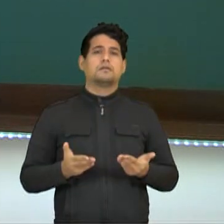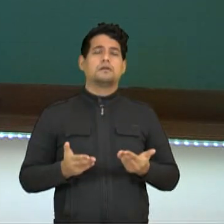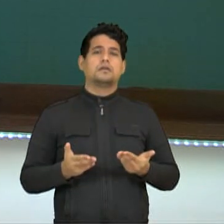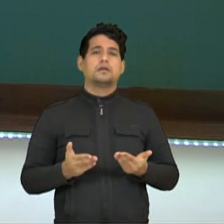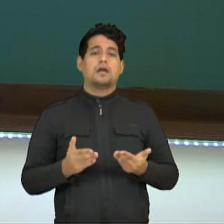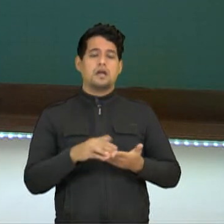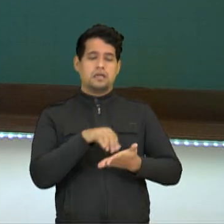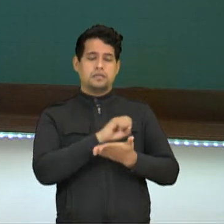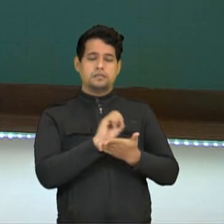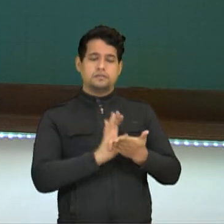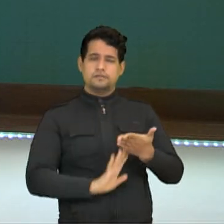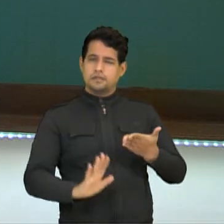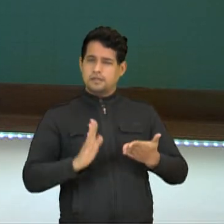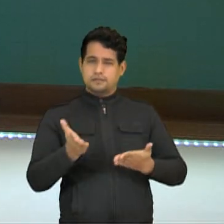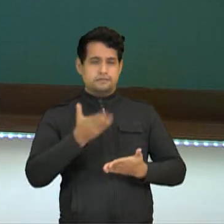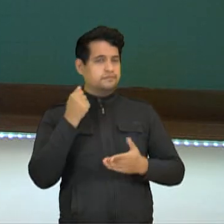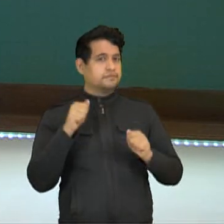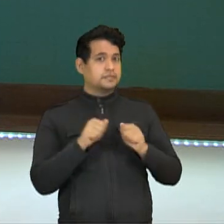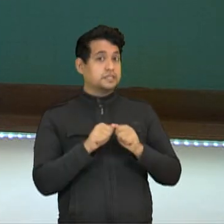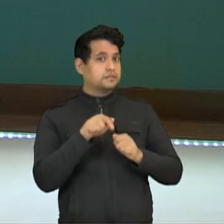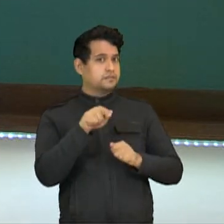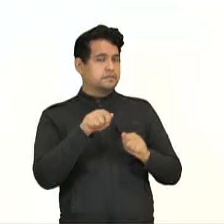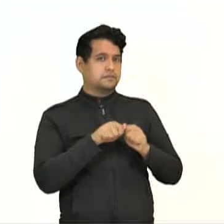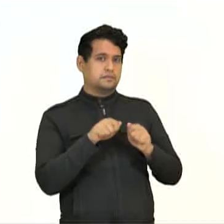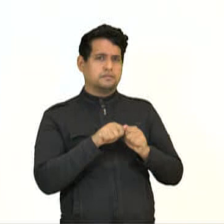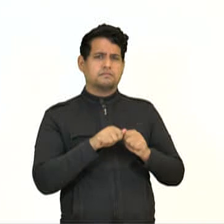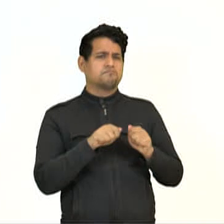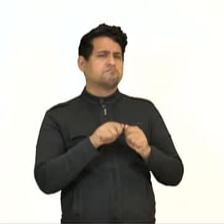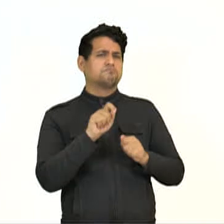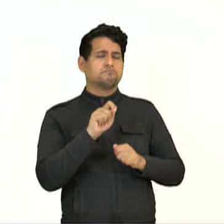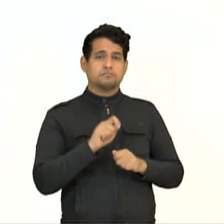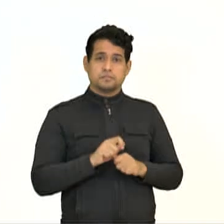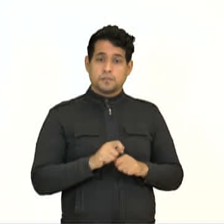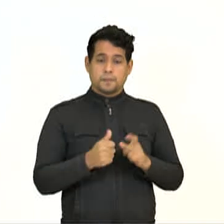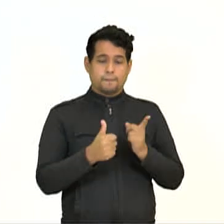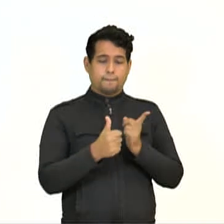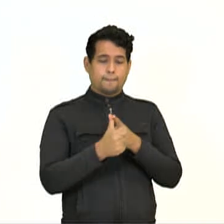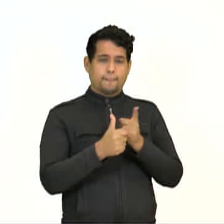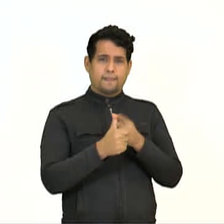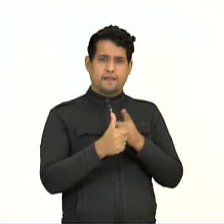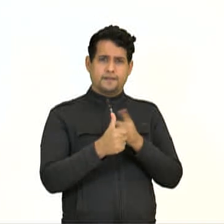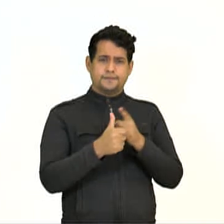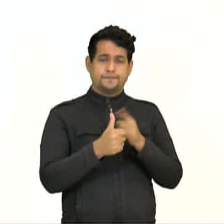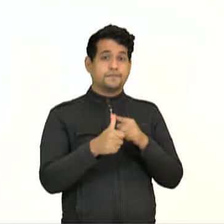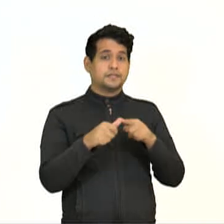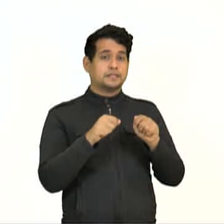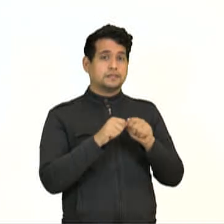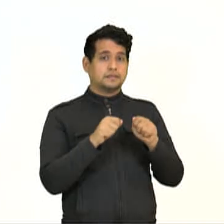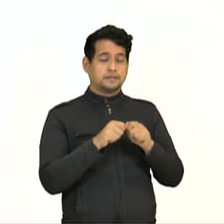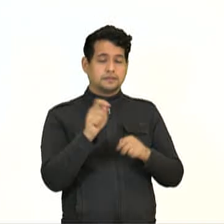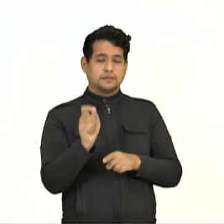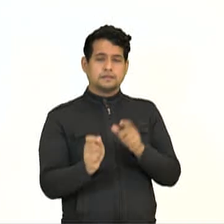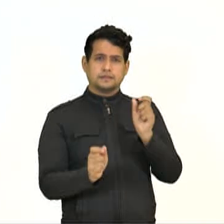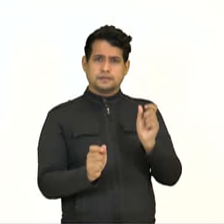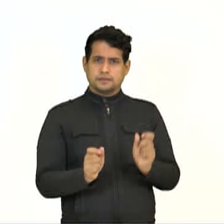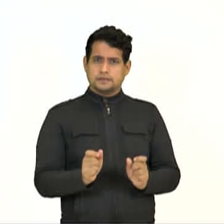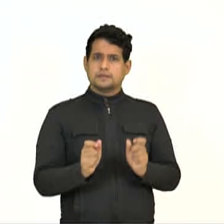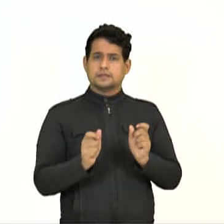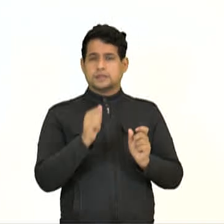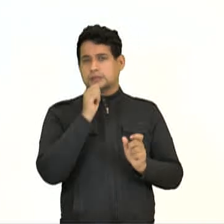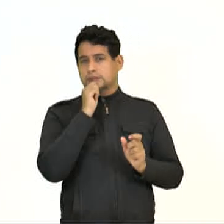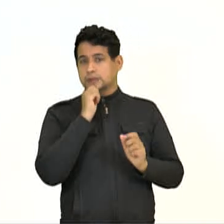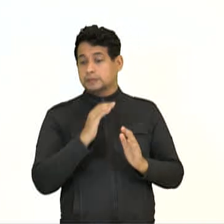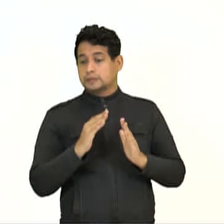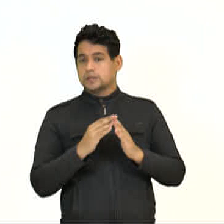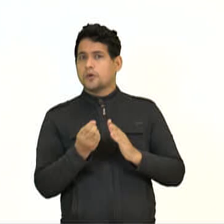é atividade mão na massa. Agora você que vai fazer. O que você vai fazer? Primeira coisa, você vai produzir um classificado anunciando uma casa